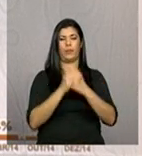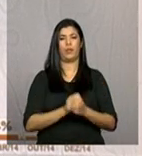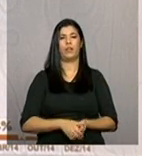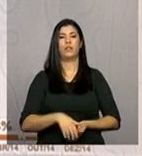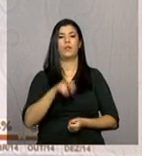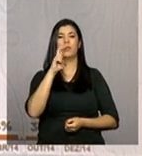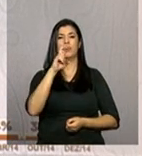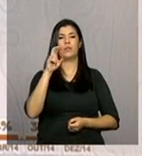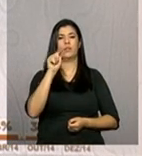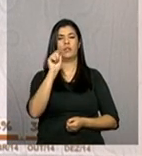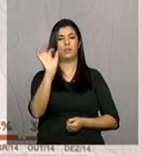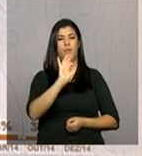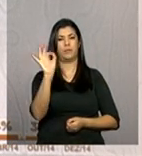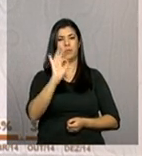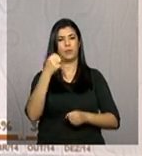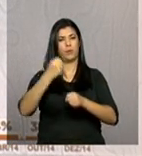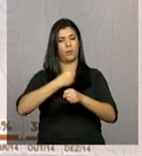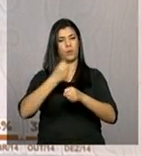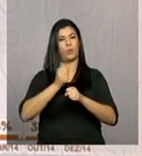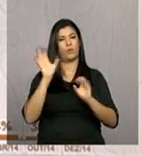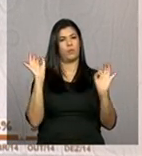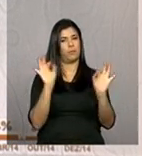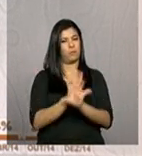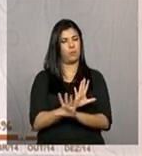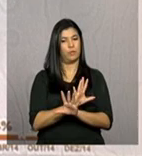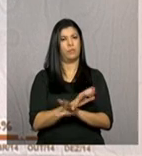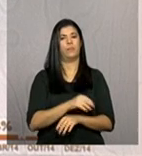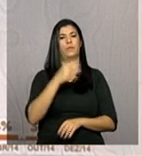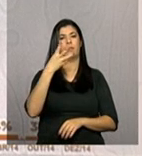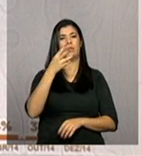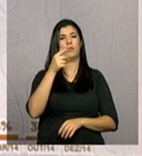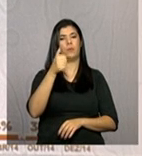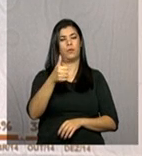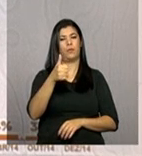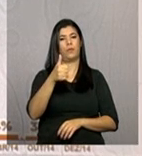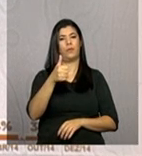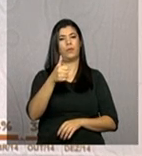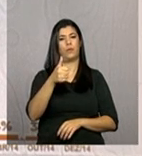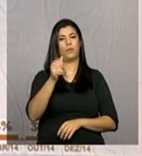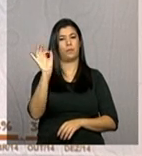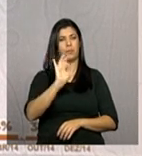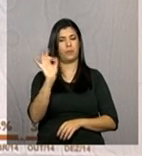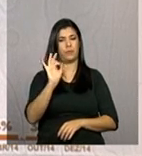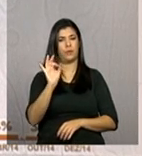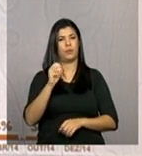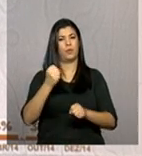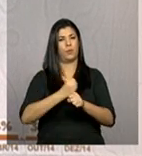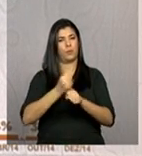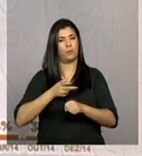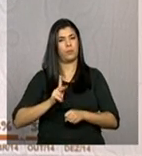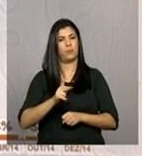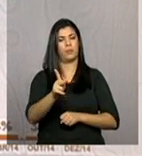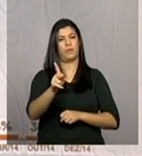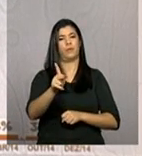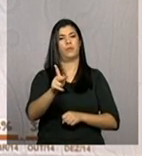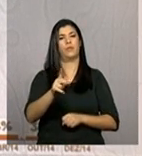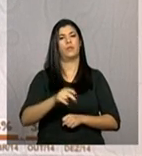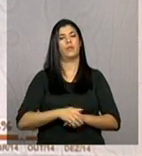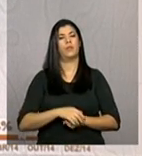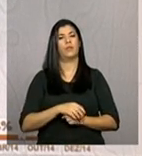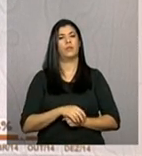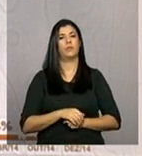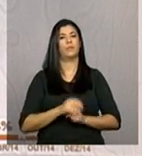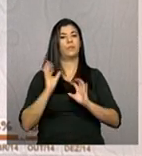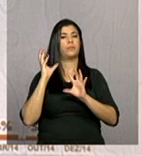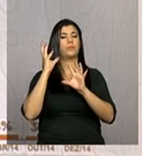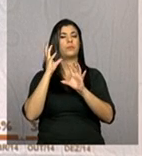citei, 57% de obras concluídas e 41% de obras em andamento, dando, então, no que a gente nos,